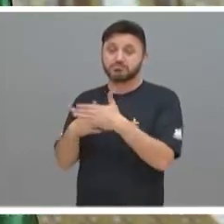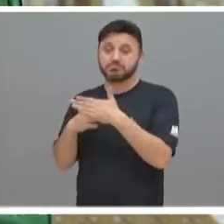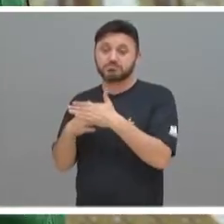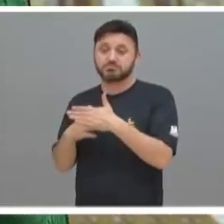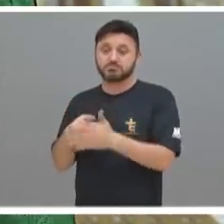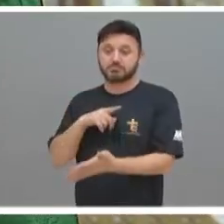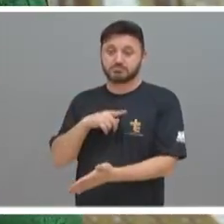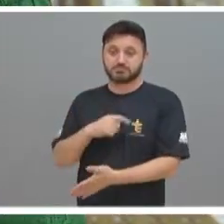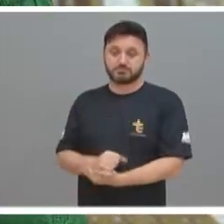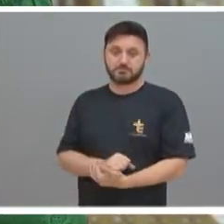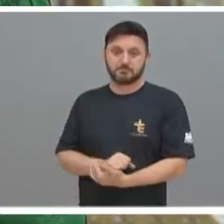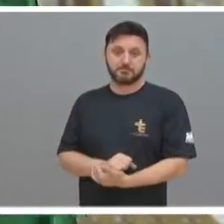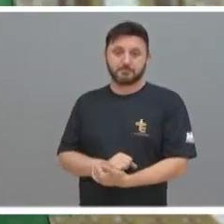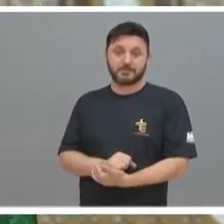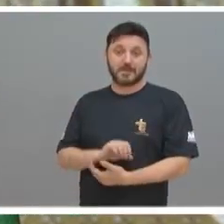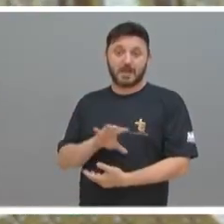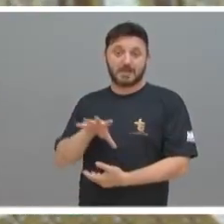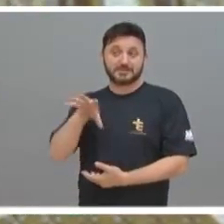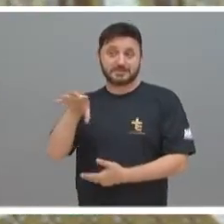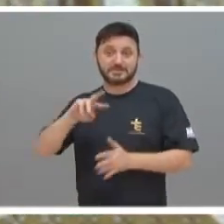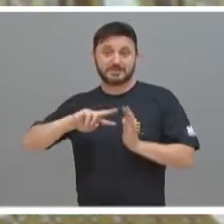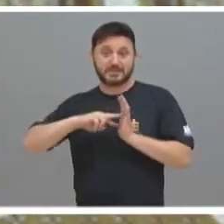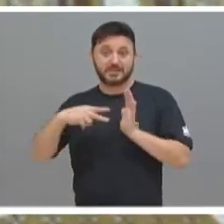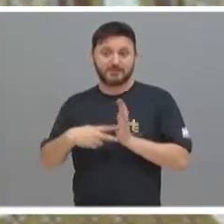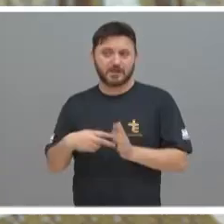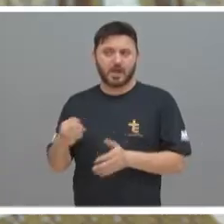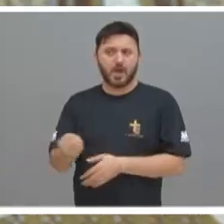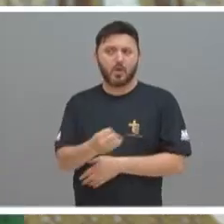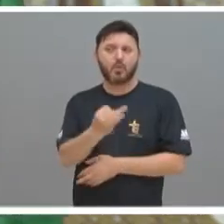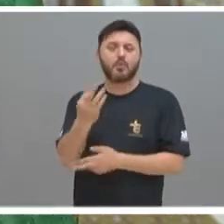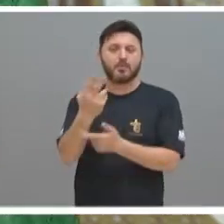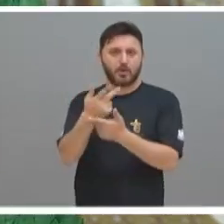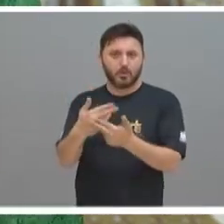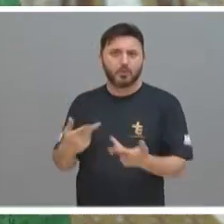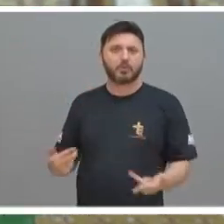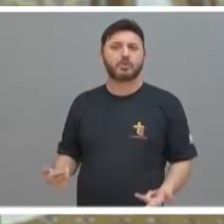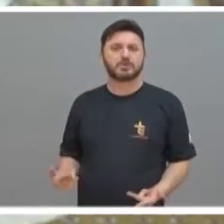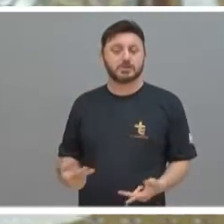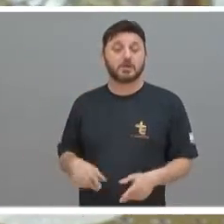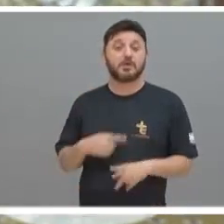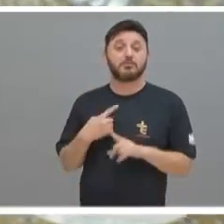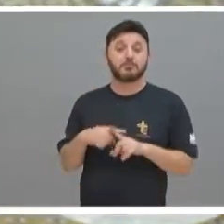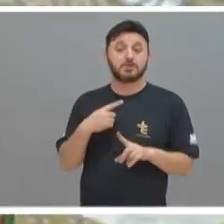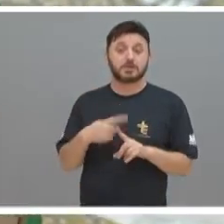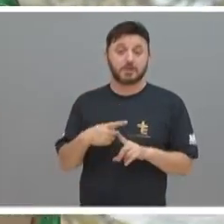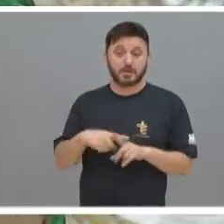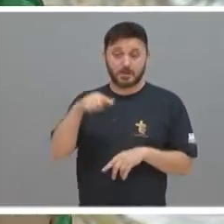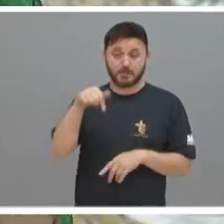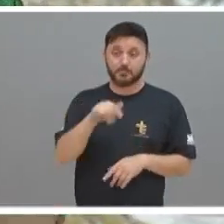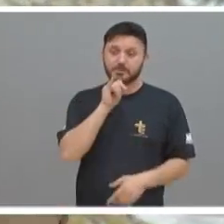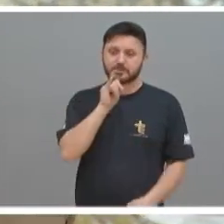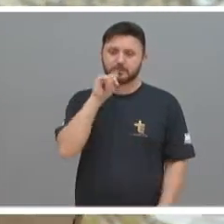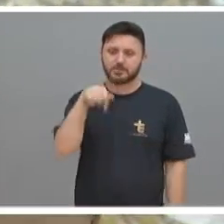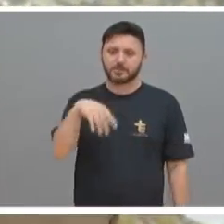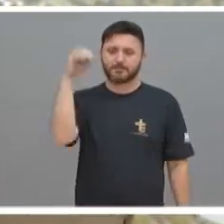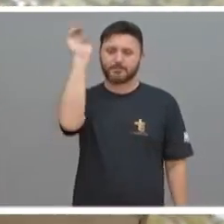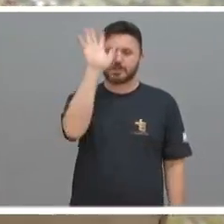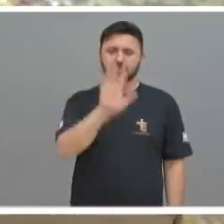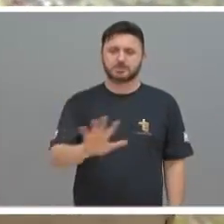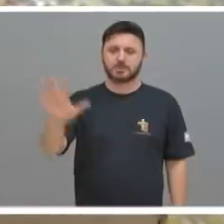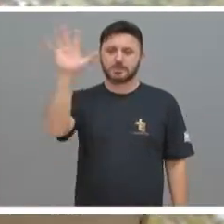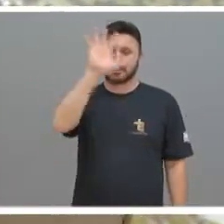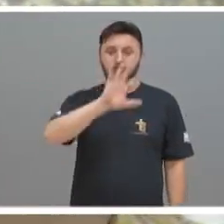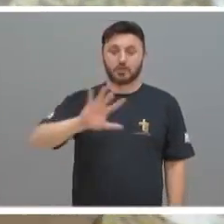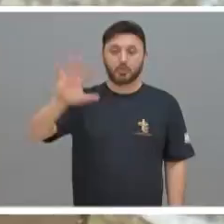Sendo assim, significa alguma coisa. Porque no Brasil, mas de modo